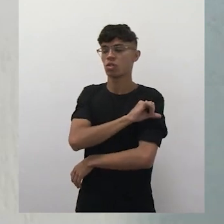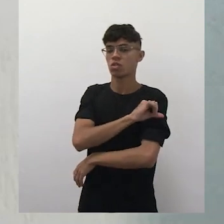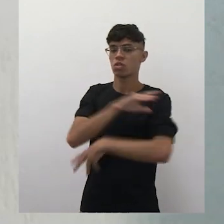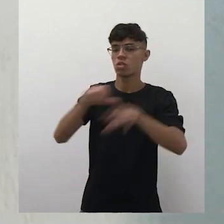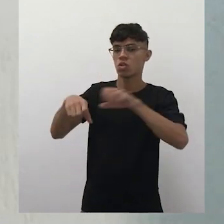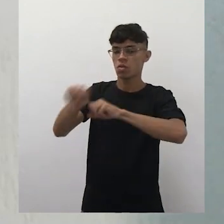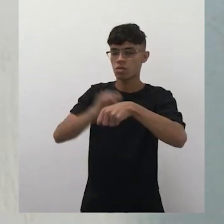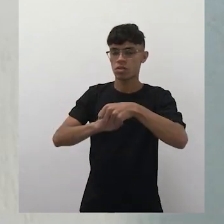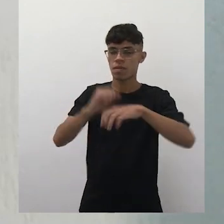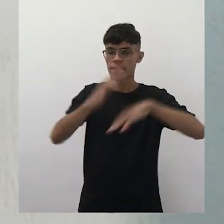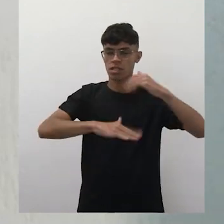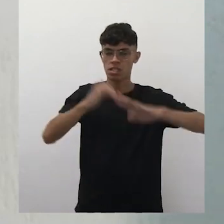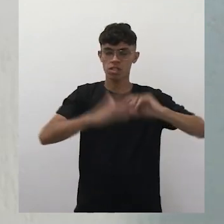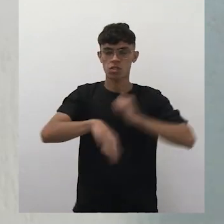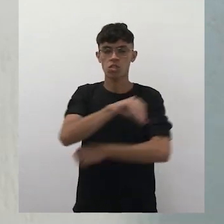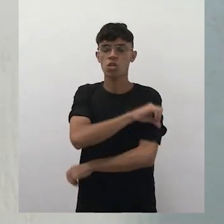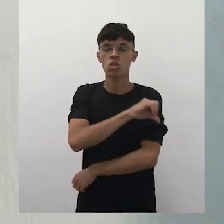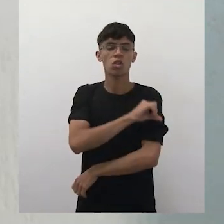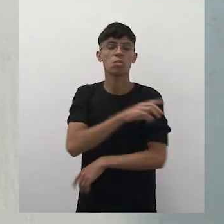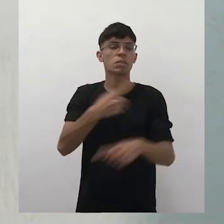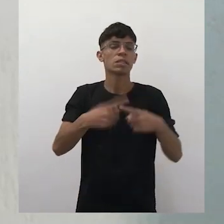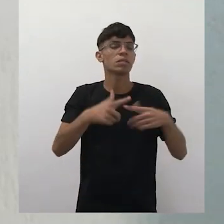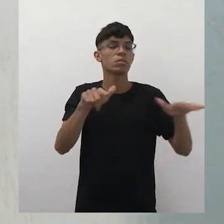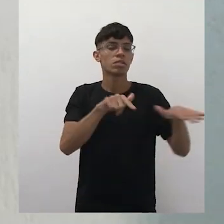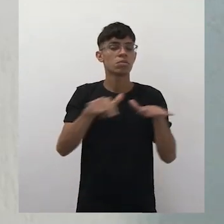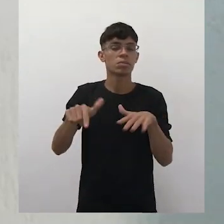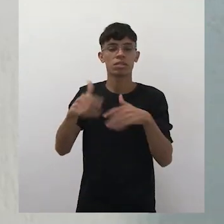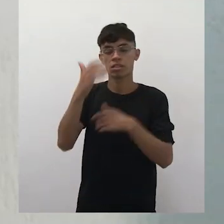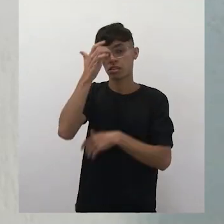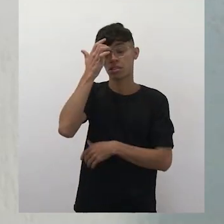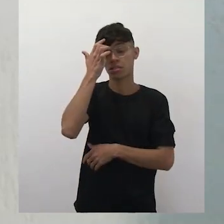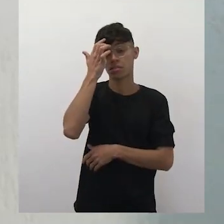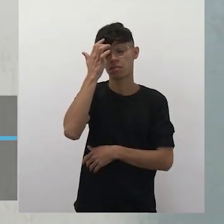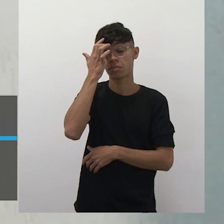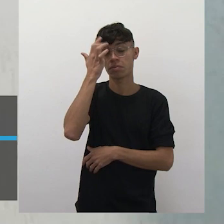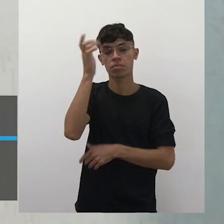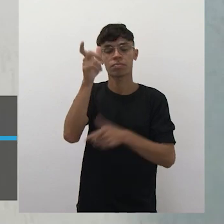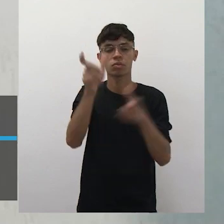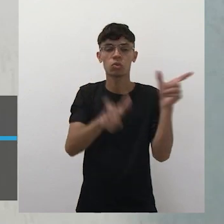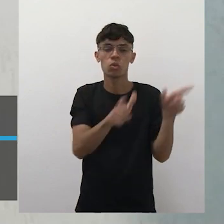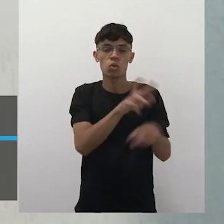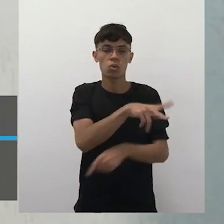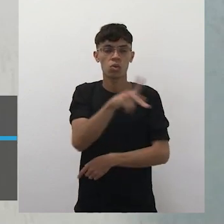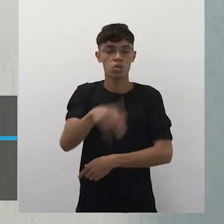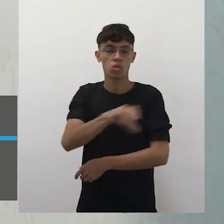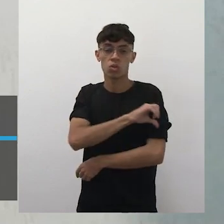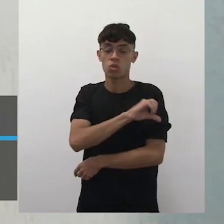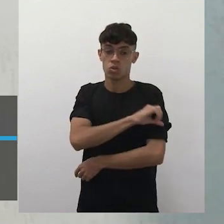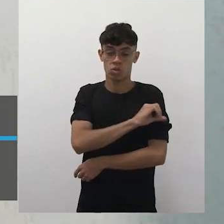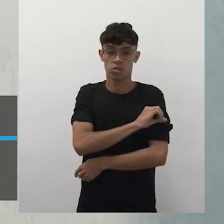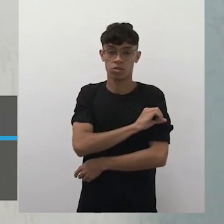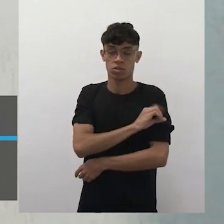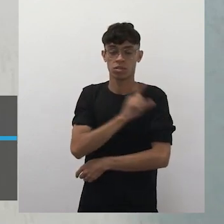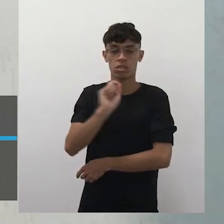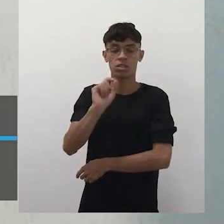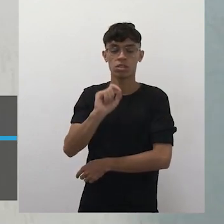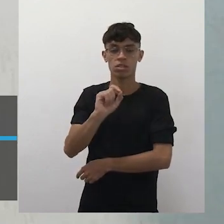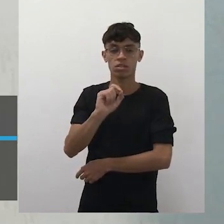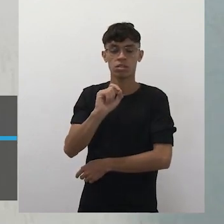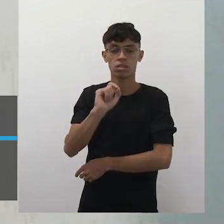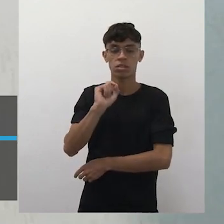habilidade do nono ano, por essa ser uma semana B, onde os professores do nono ano estão na sala de recuperação